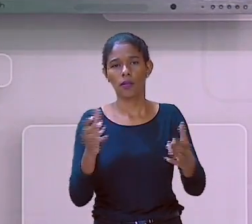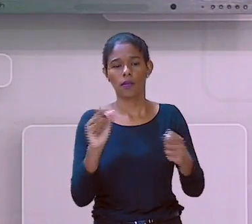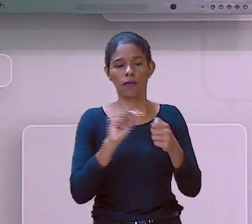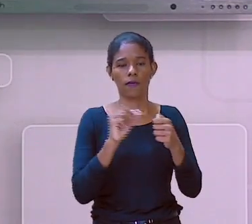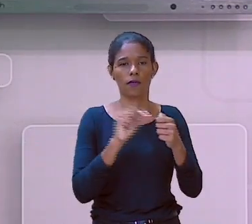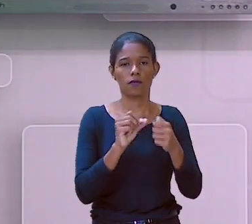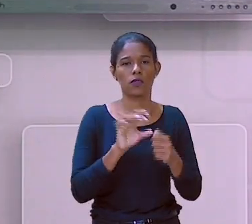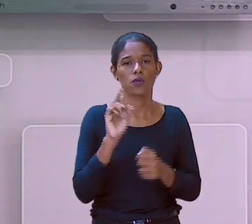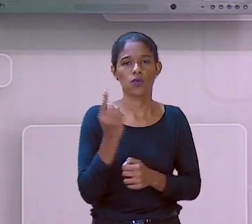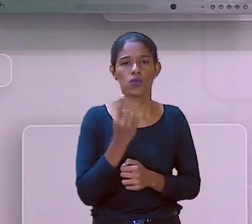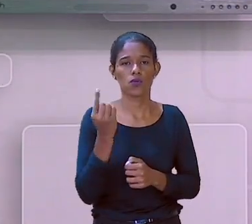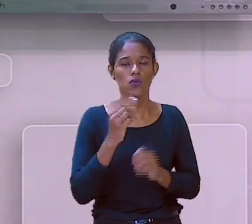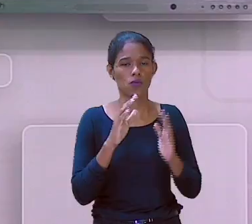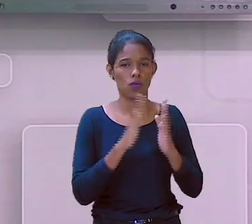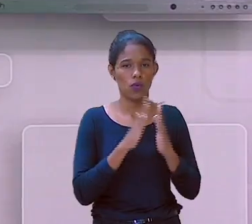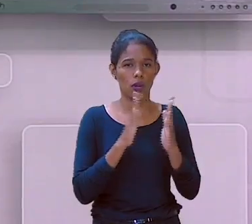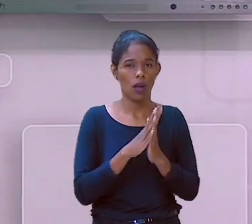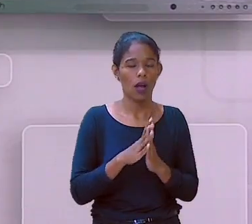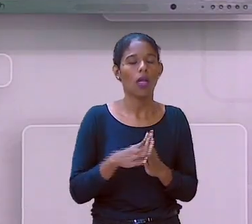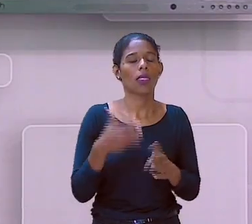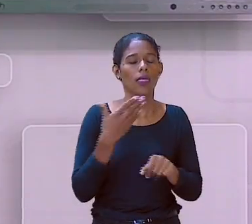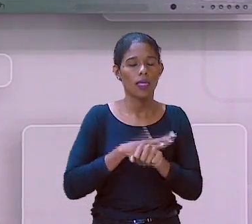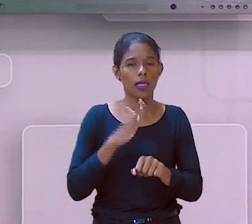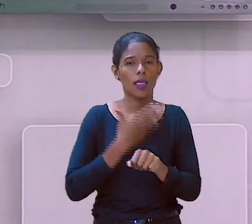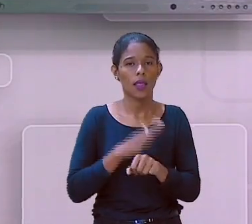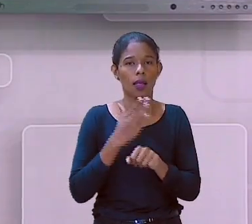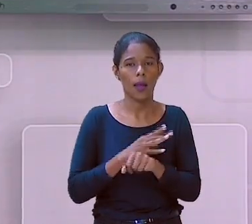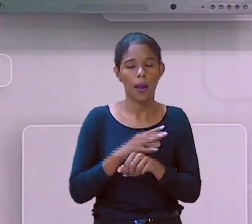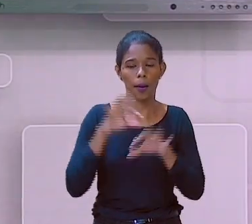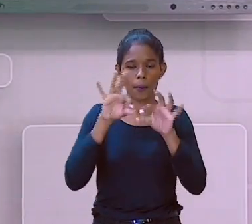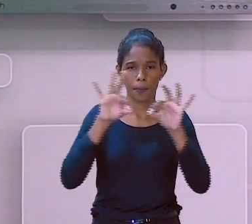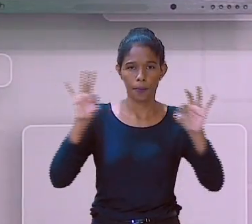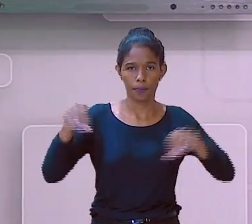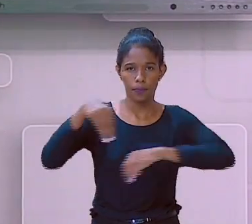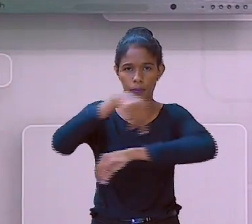uma régua, pegue um compasso. Agora, para você